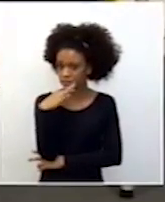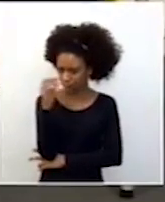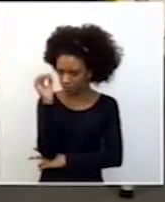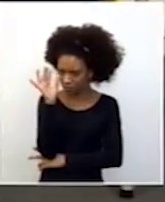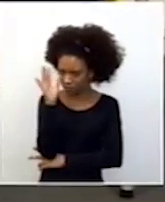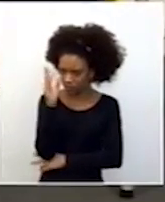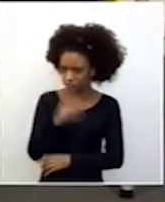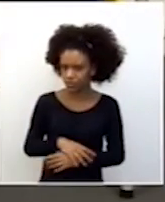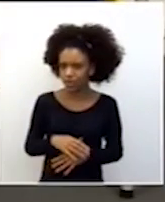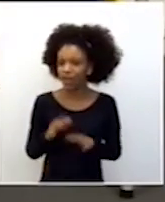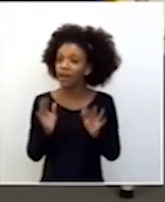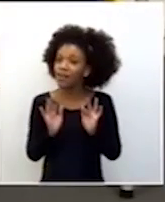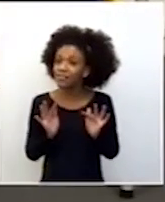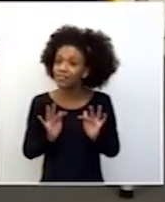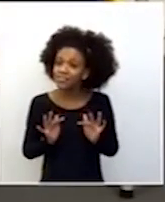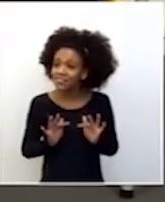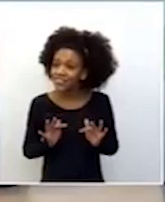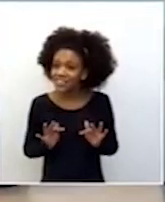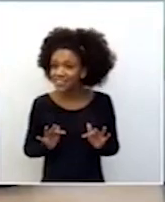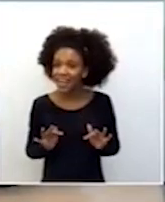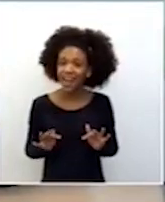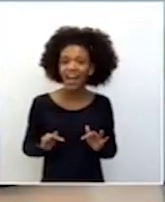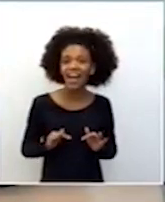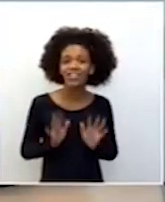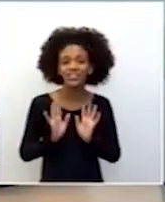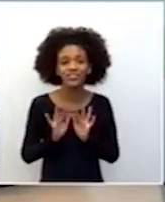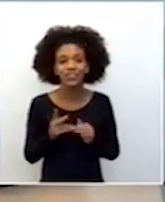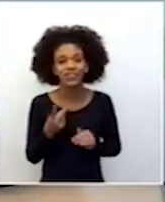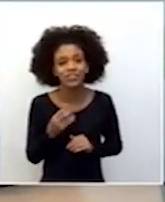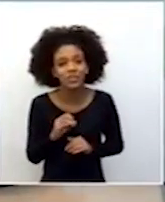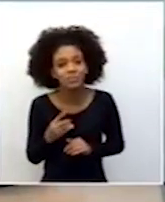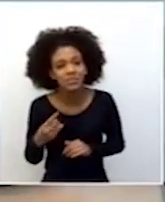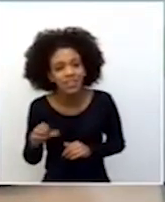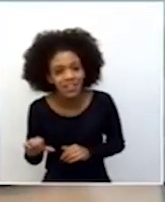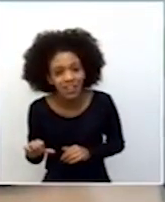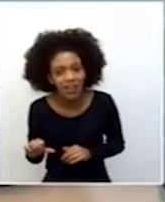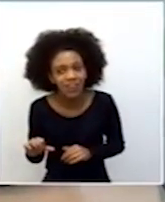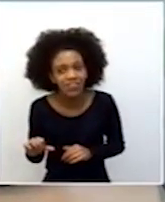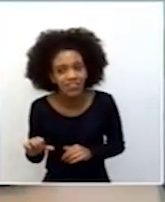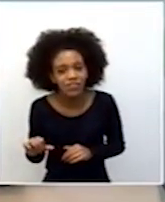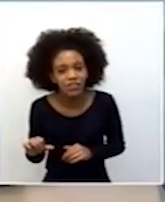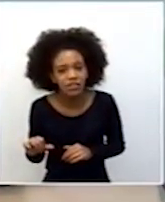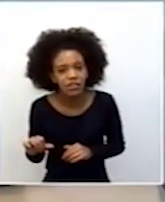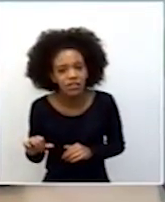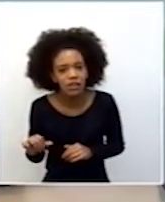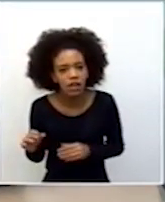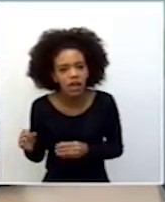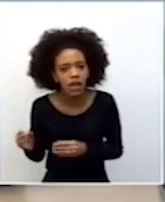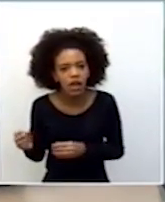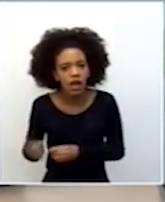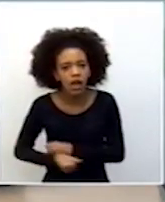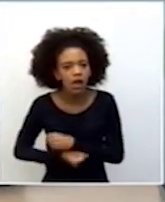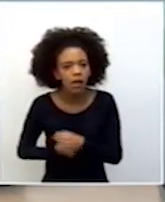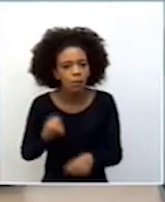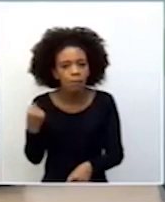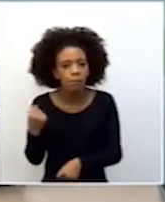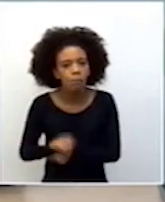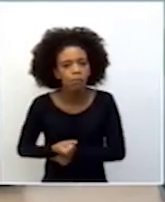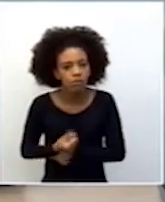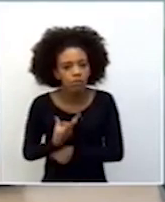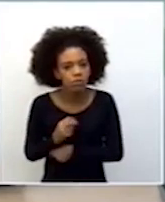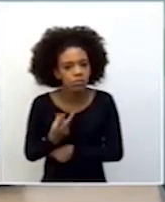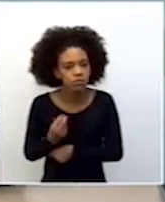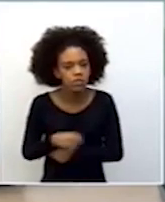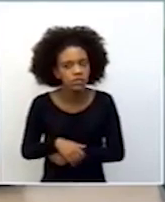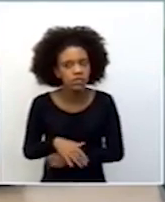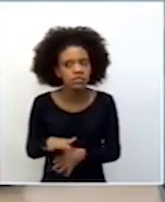novo em 2019, né? Nossa, felicidades, alegrias, aí chega janeiro, a gente recebe 2020 com essa pandemia, né? É mais ou